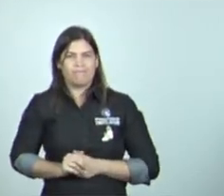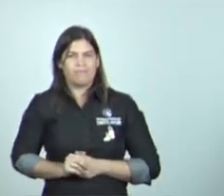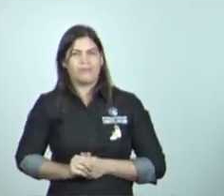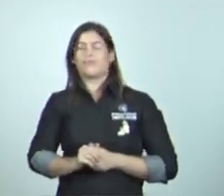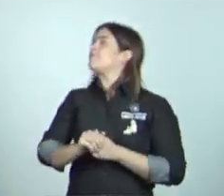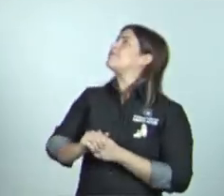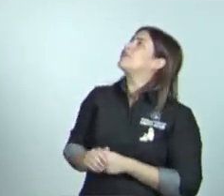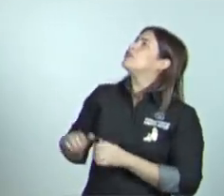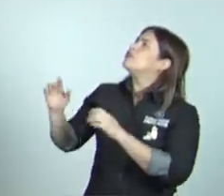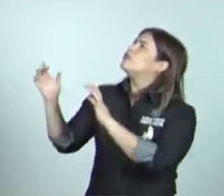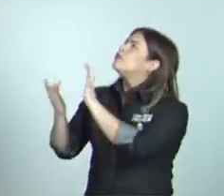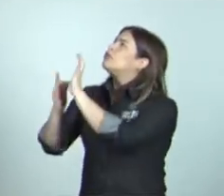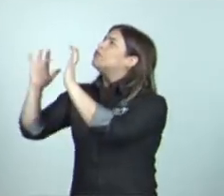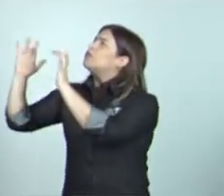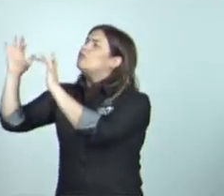senta